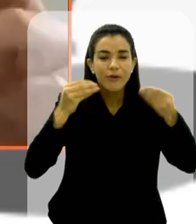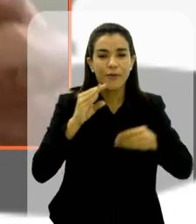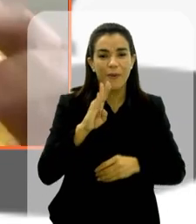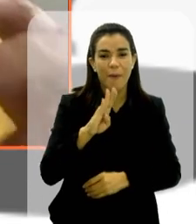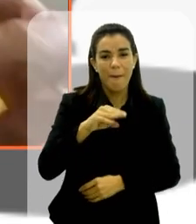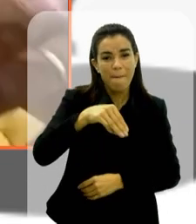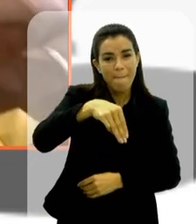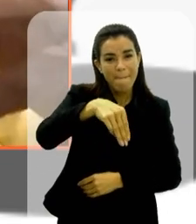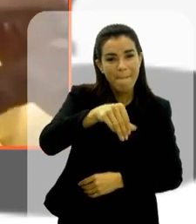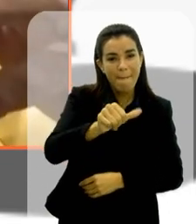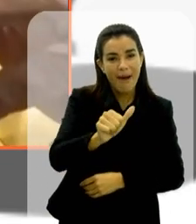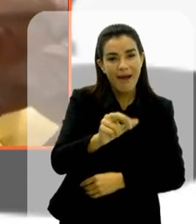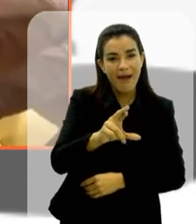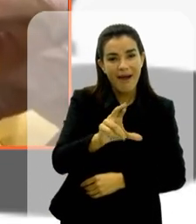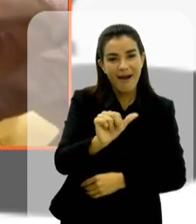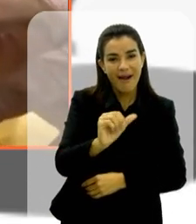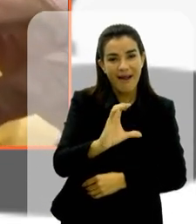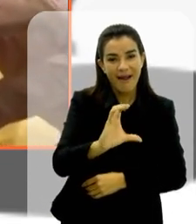é um gato